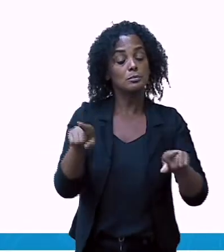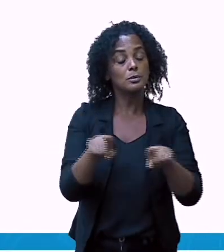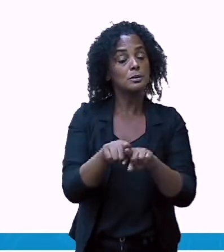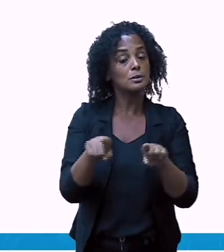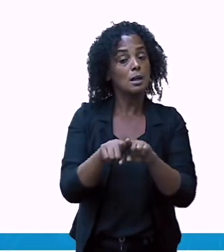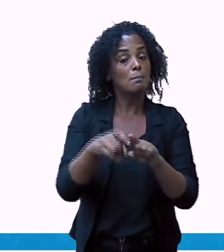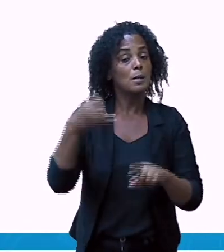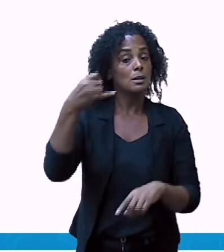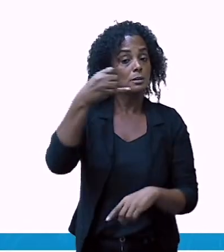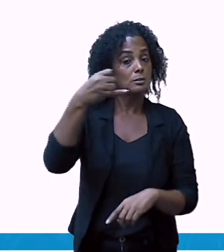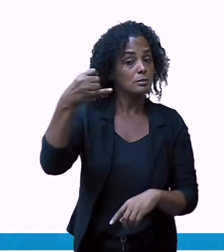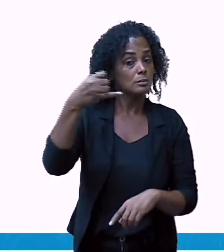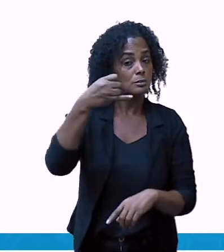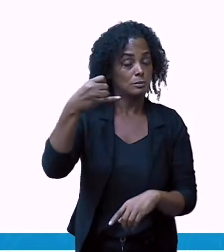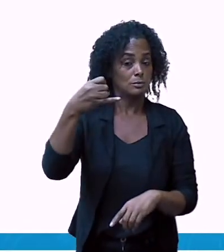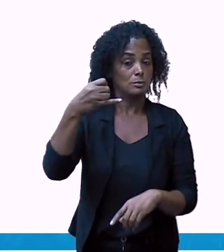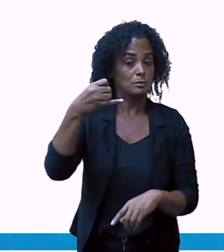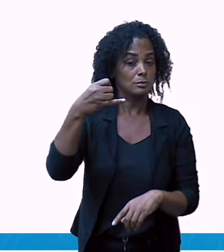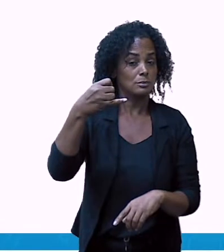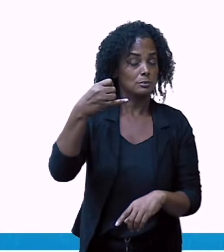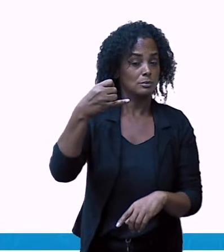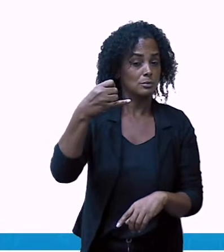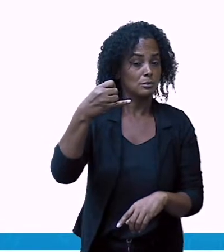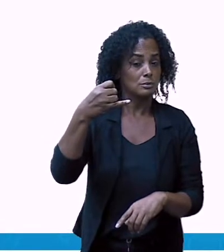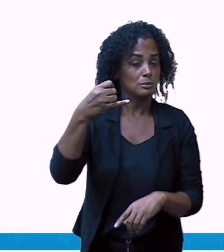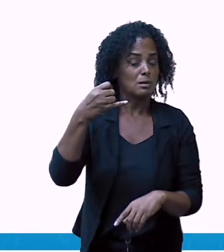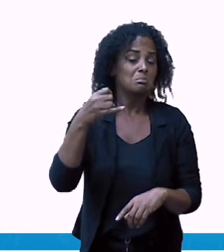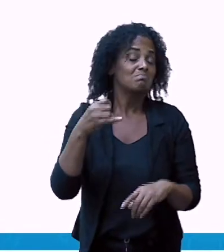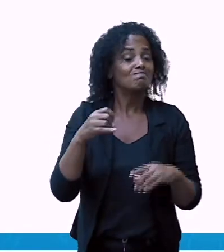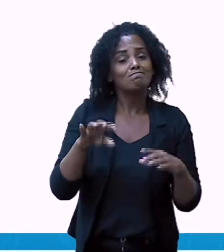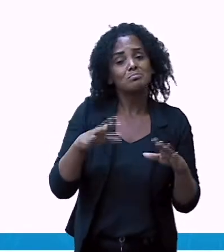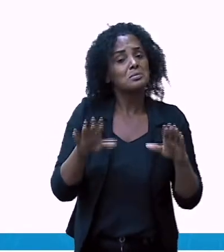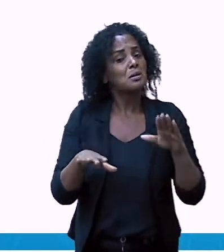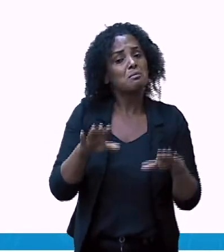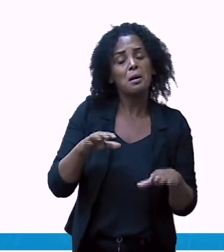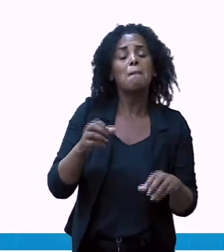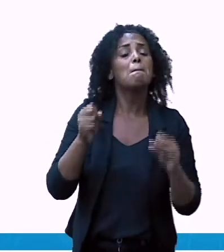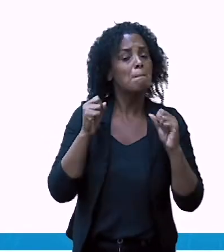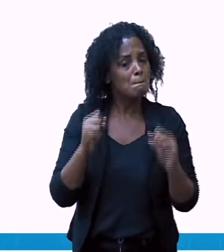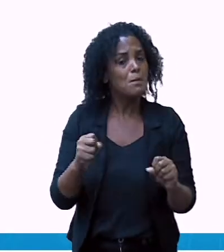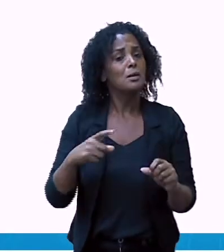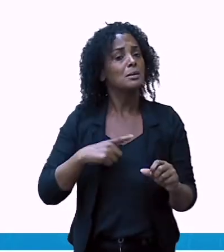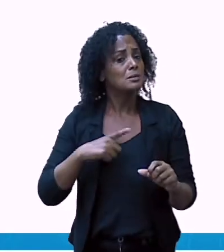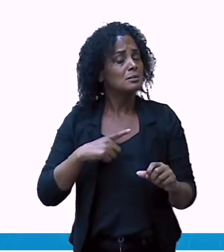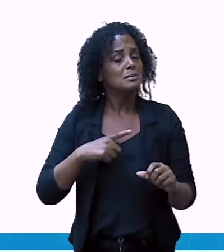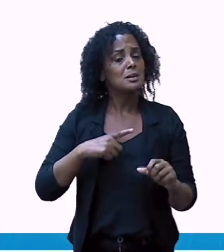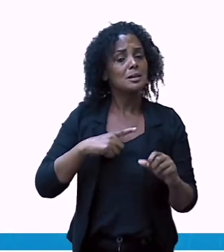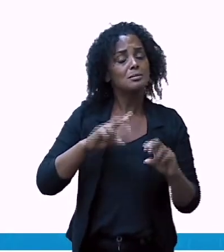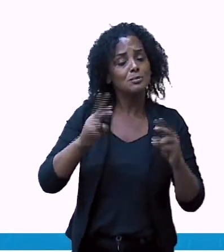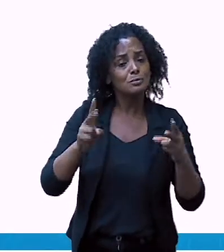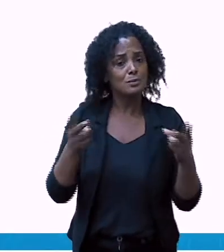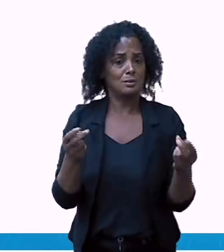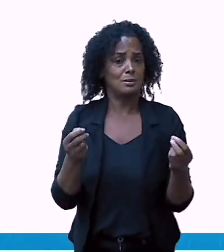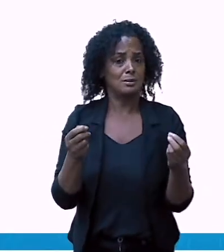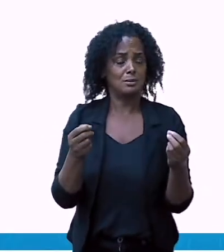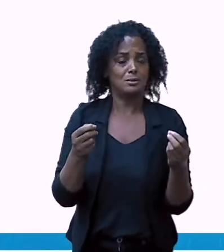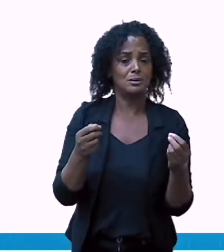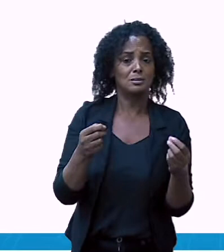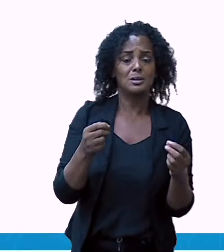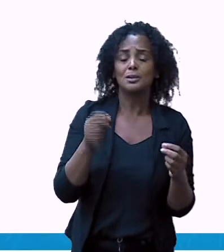uma expressão numérica que vai ter somente 3 operações, multiplicação, adição e subtração. Pode